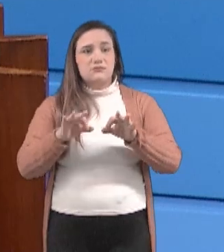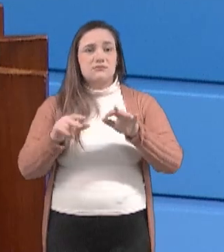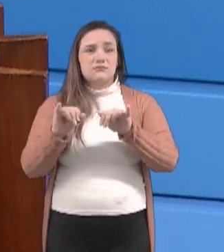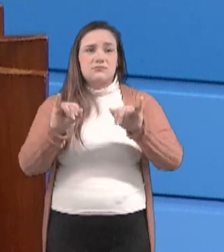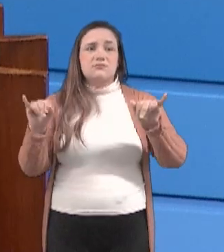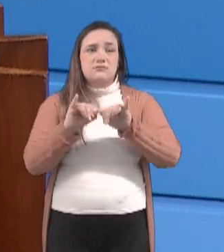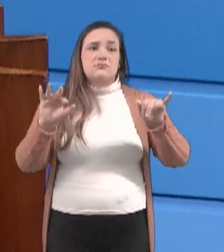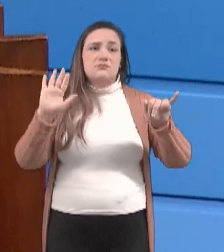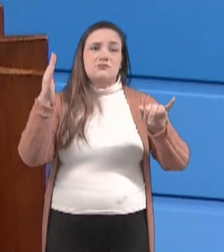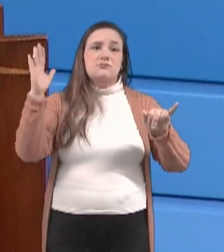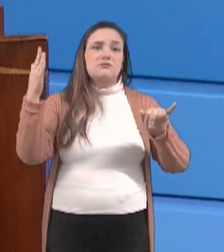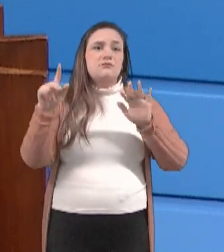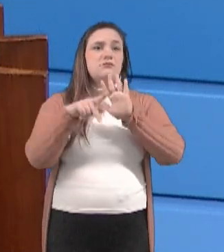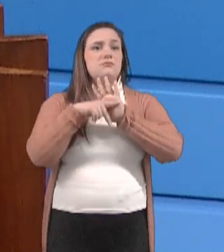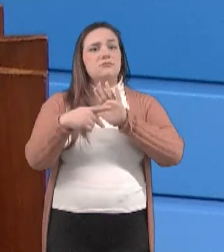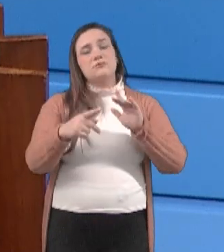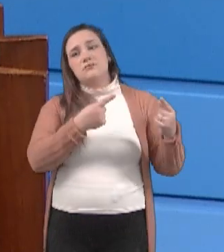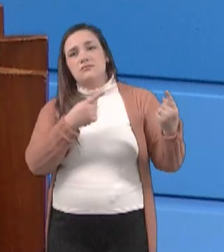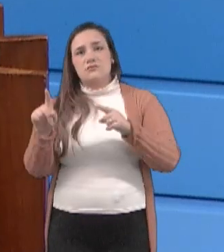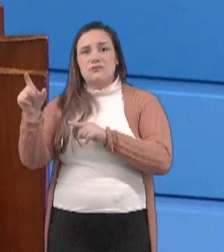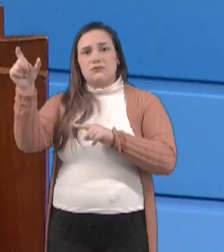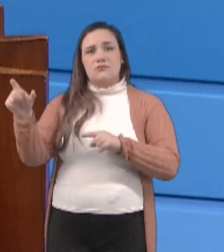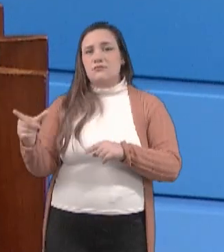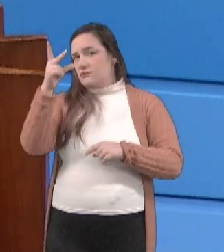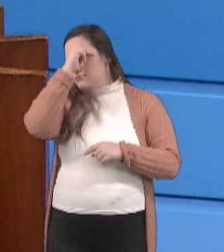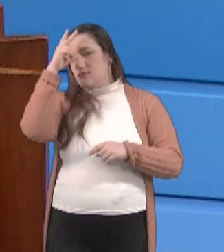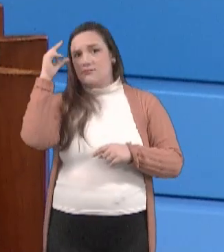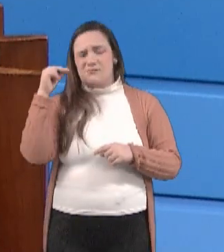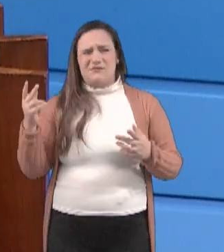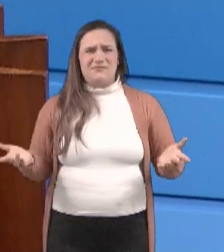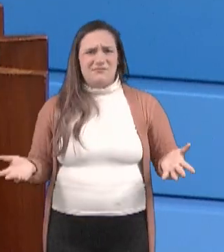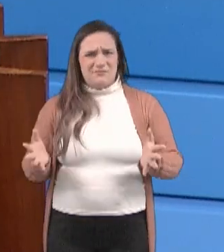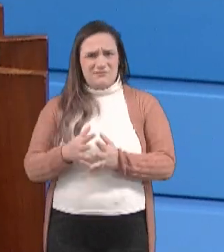fake news contra o candidato adversário.